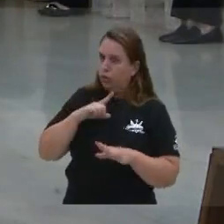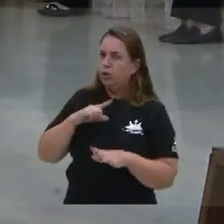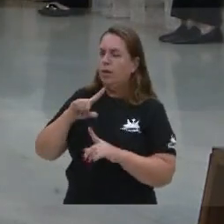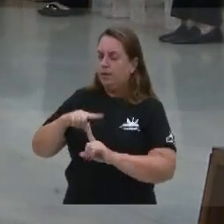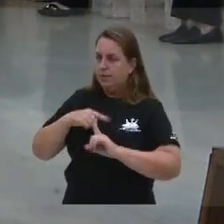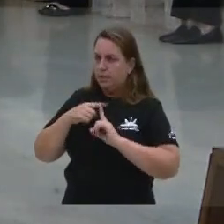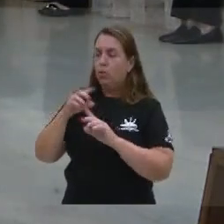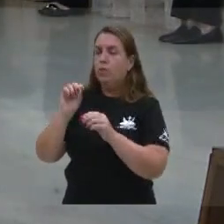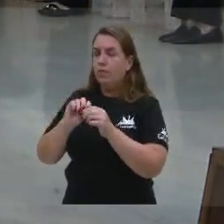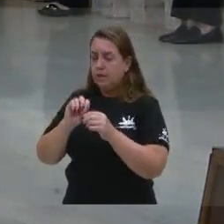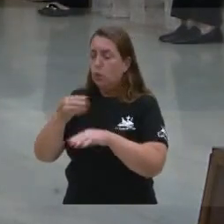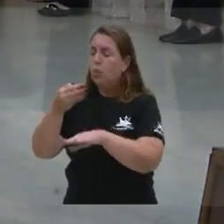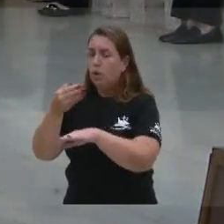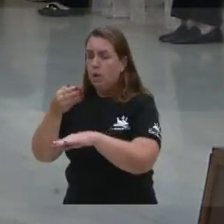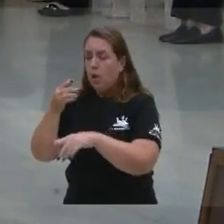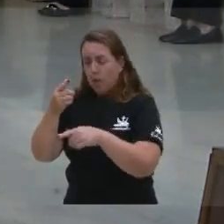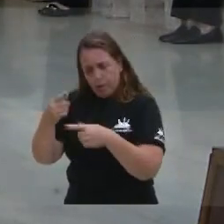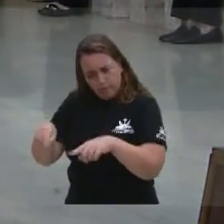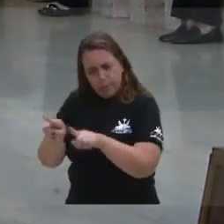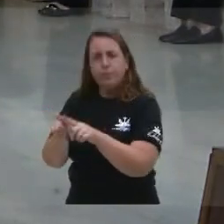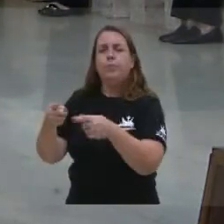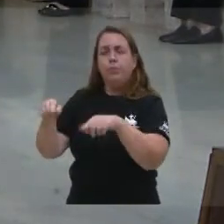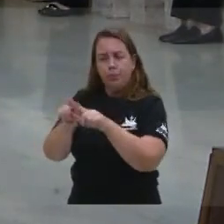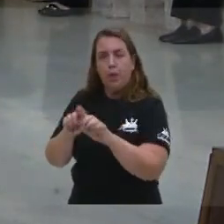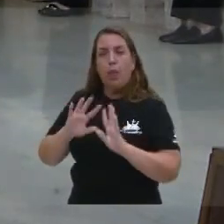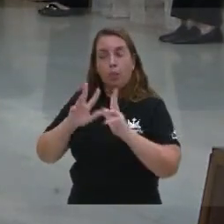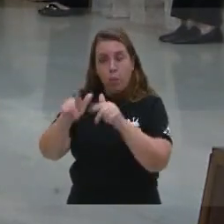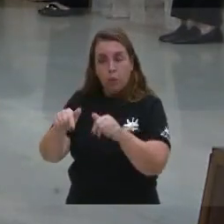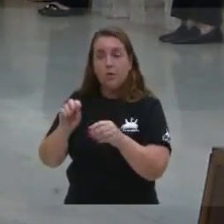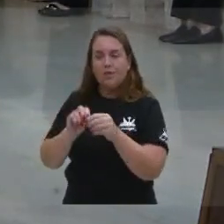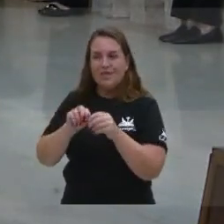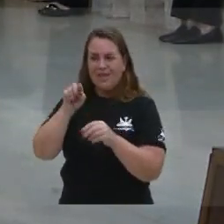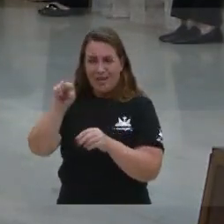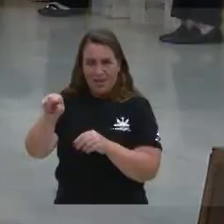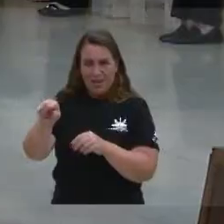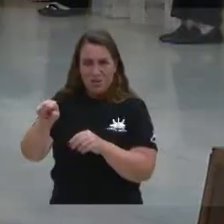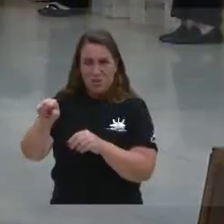essa prática. Ele diz: todo aquele que fizer mortificação,